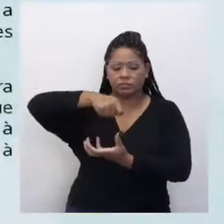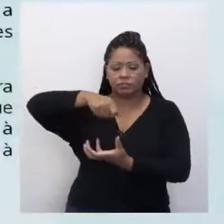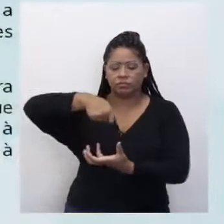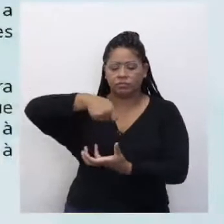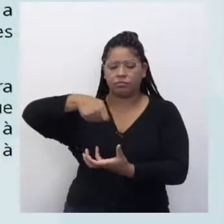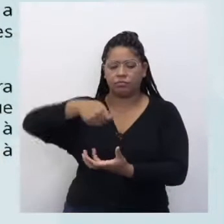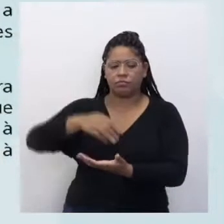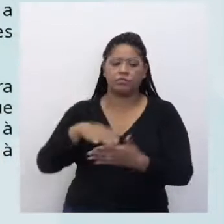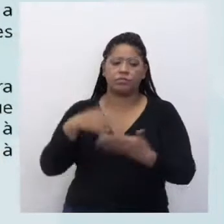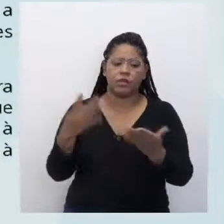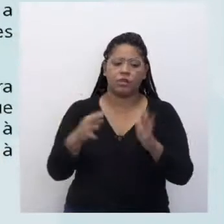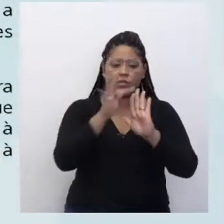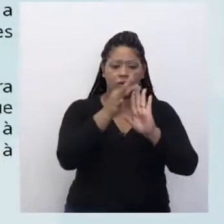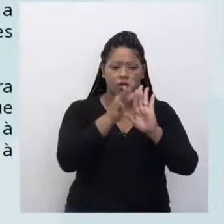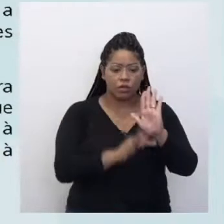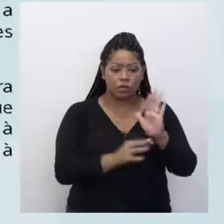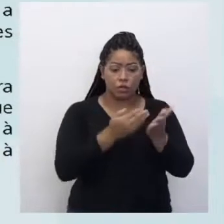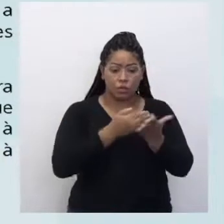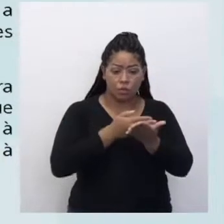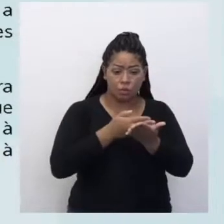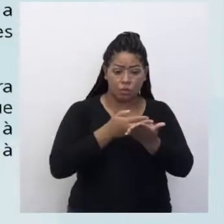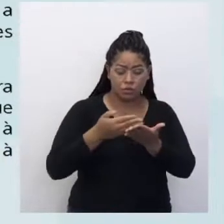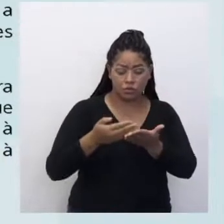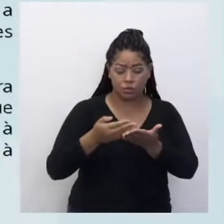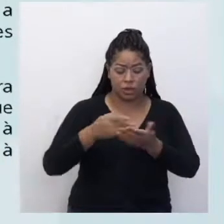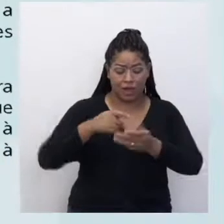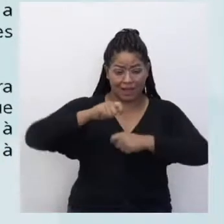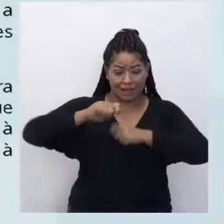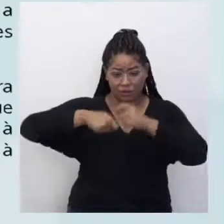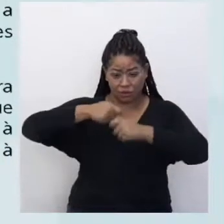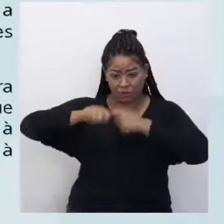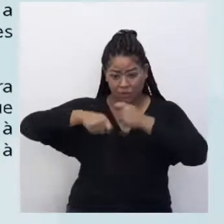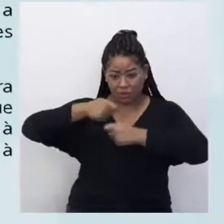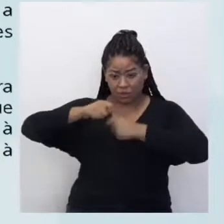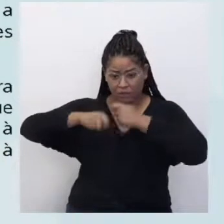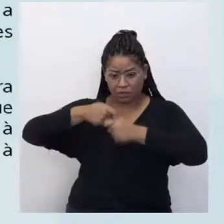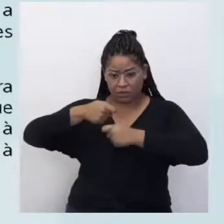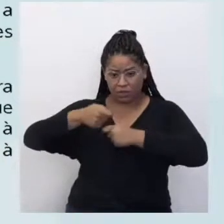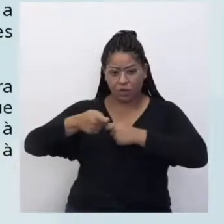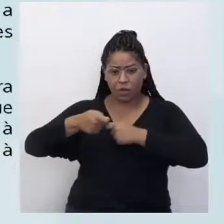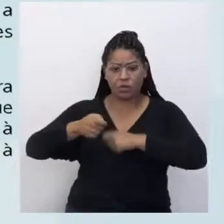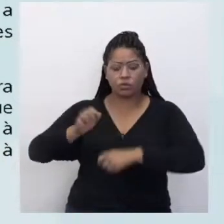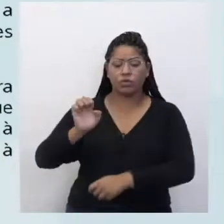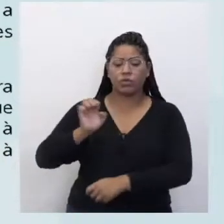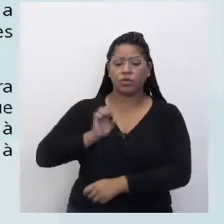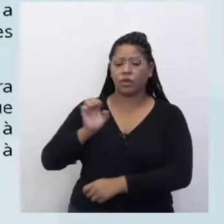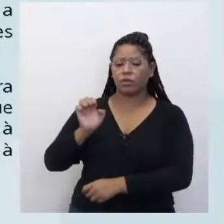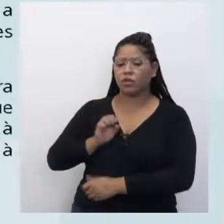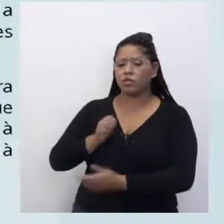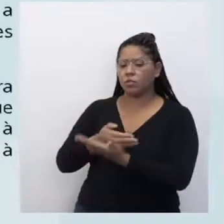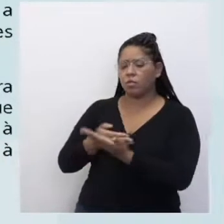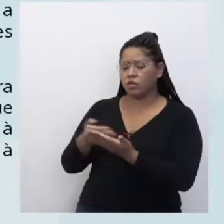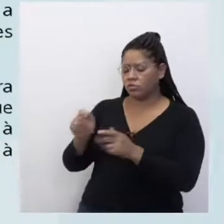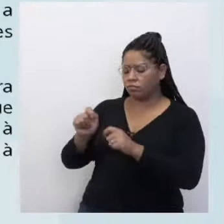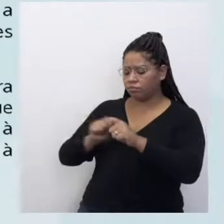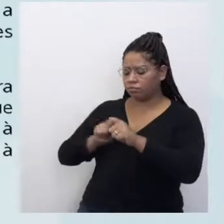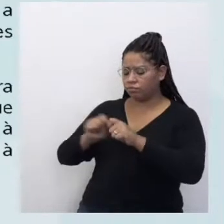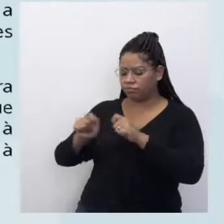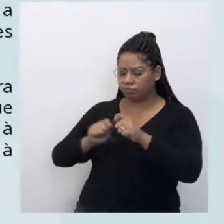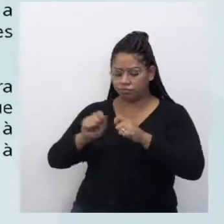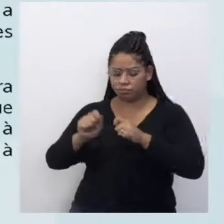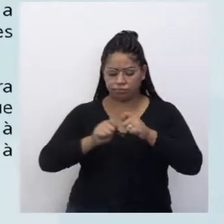No contexto do renascimento comercial e urbano, o modo com que os senhores feudais administravam os burgos causava